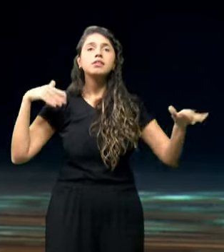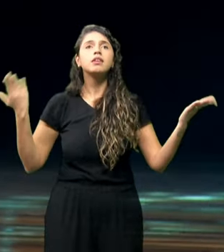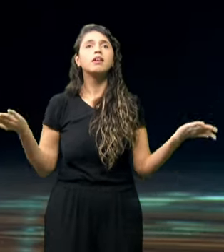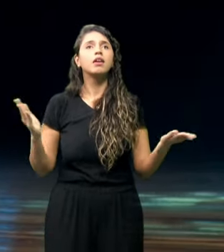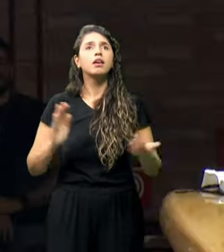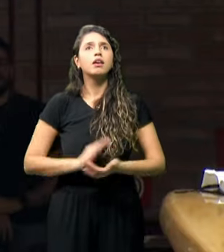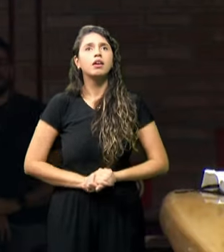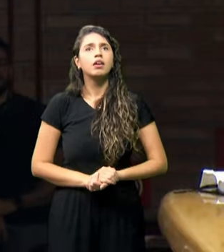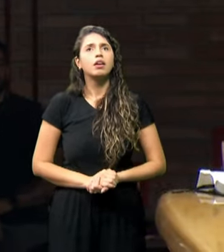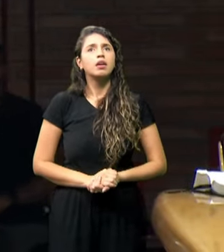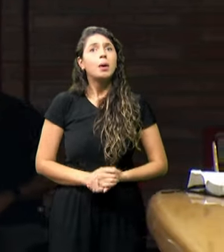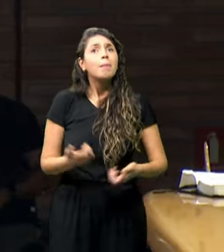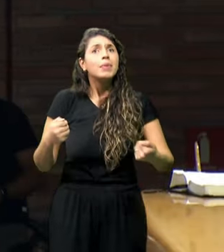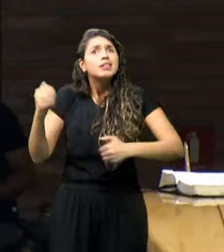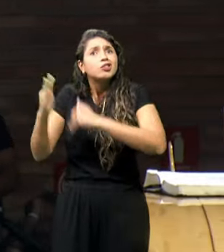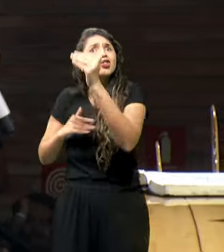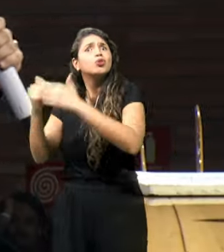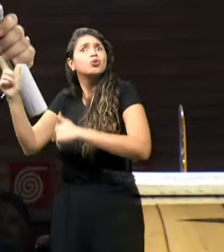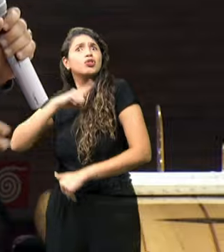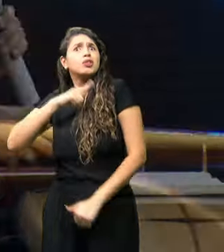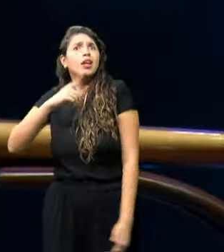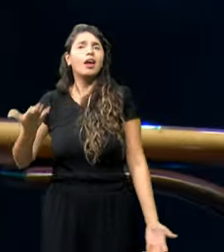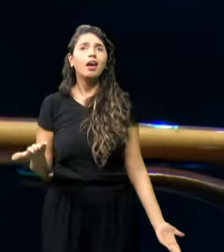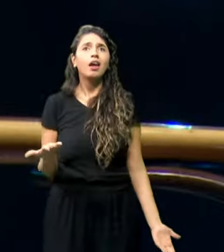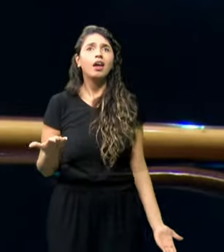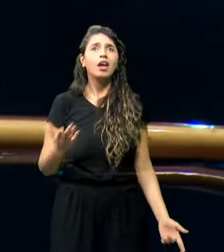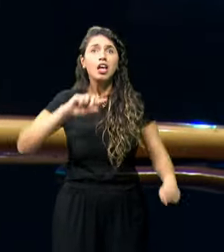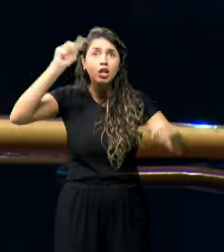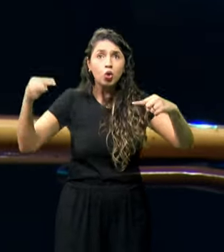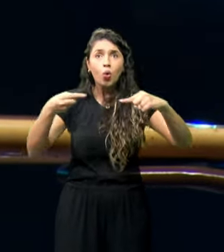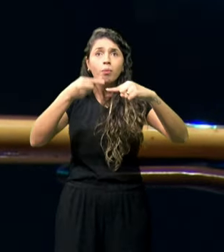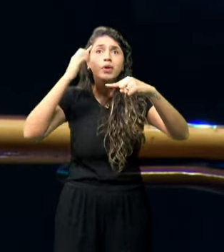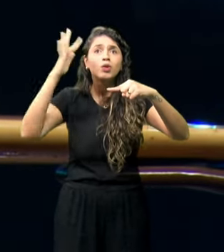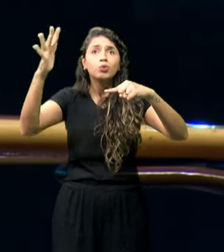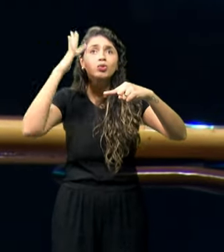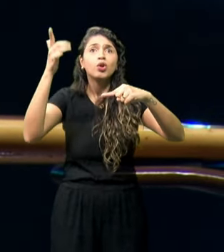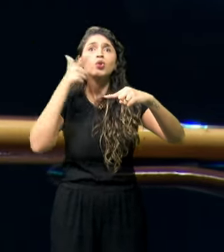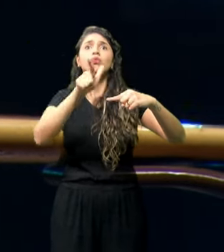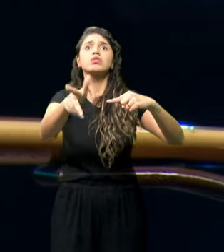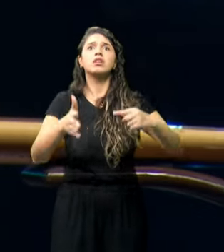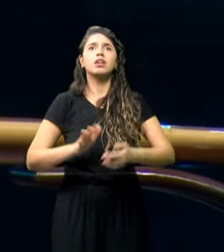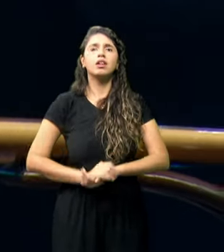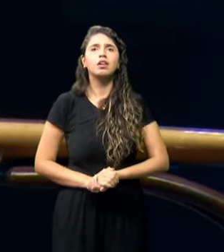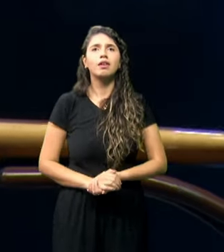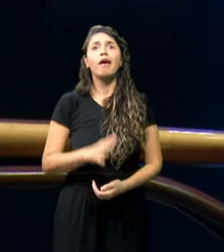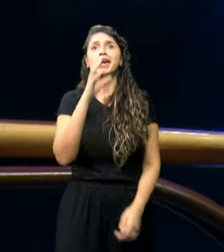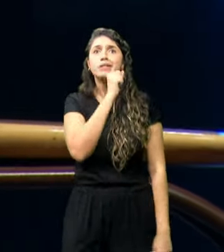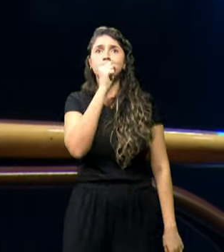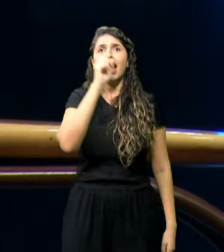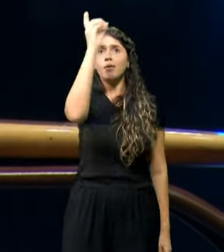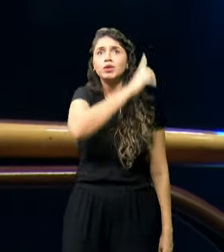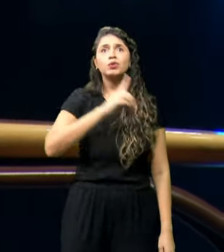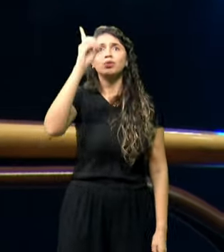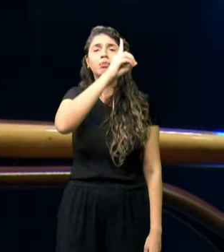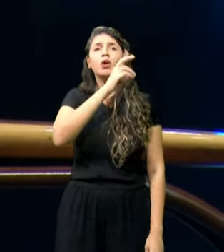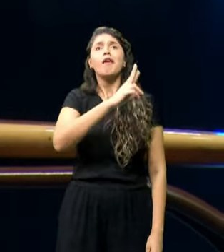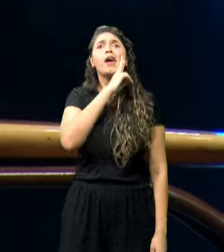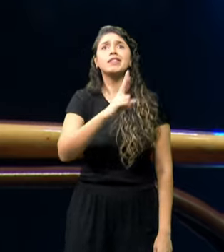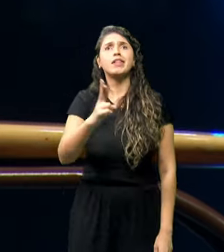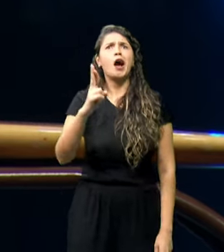Você está tomando atitude em relação ao teu sonho. Vai economizar todo final de semana, é churrascaria, restaurante caro.